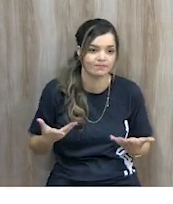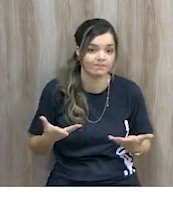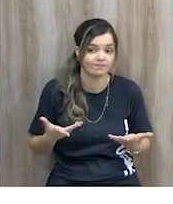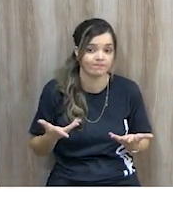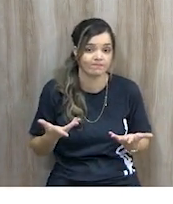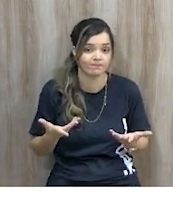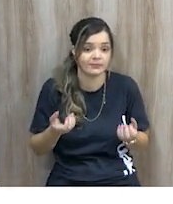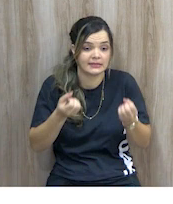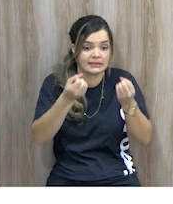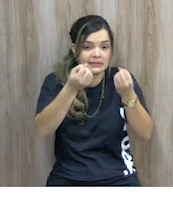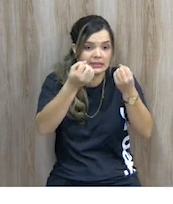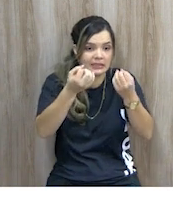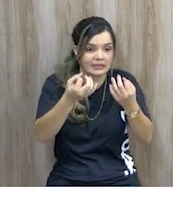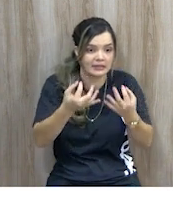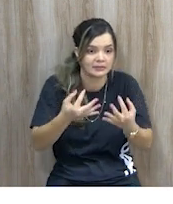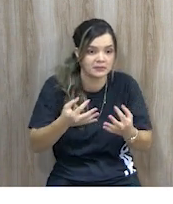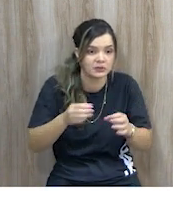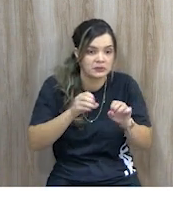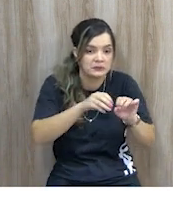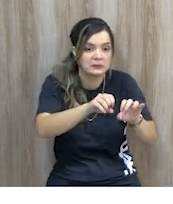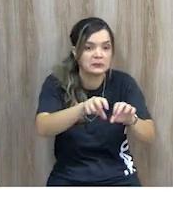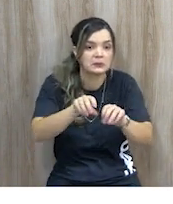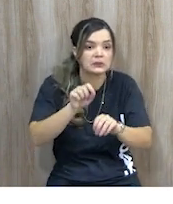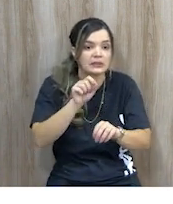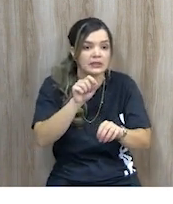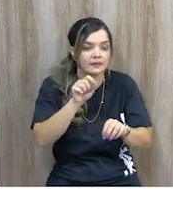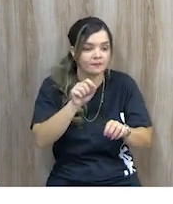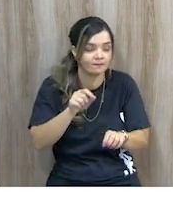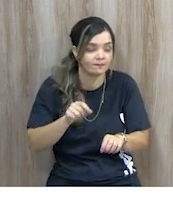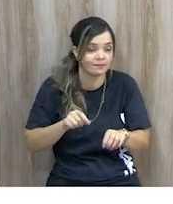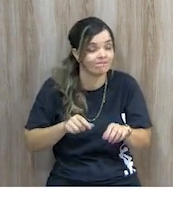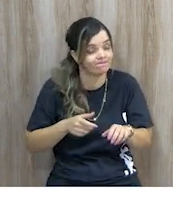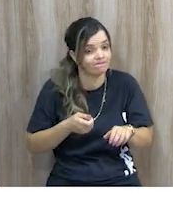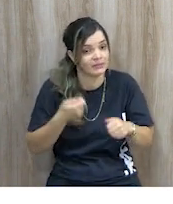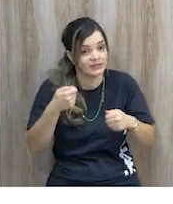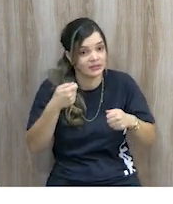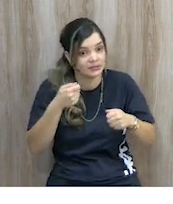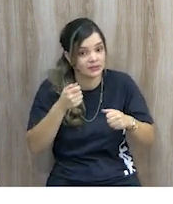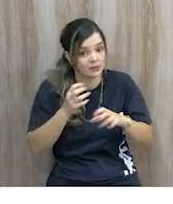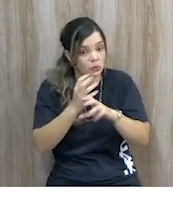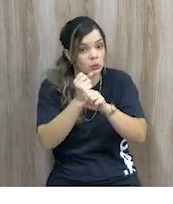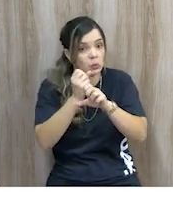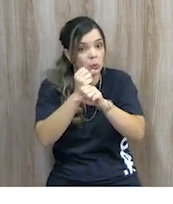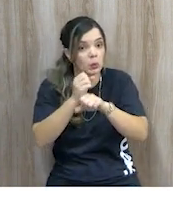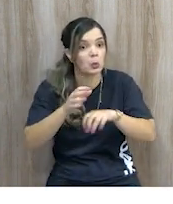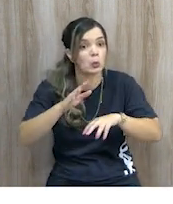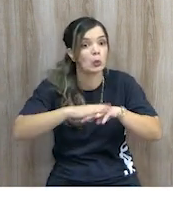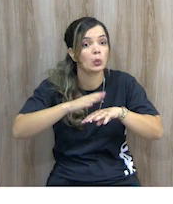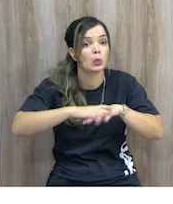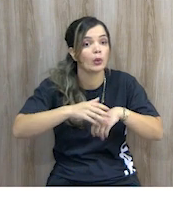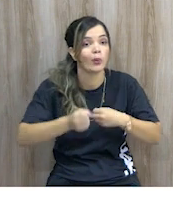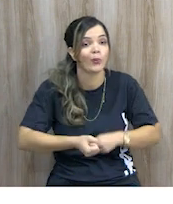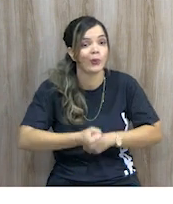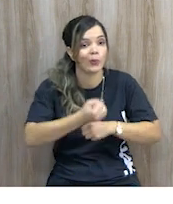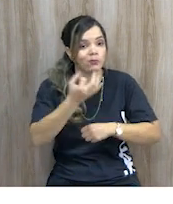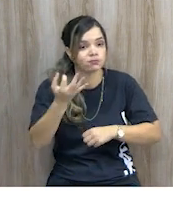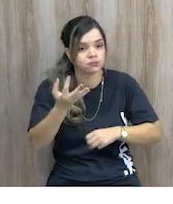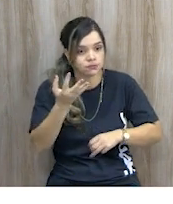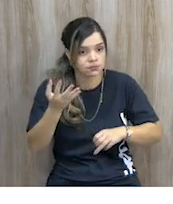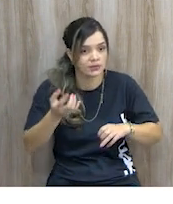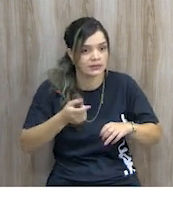Didaticamente, tem uma conta que eu possa fazer para ver quanto de recobrimento eu vou ter. Então, como que é essa conta? Eu vou pegar os